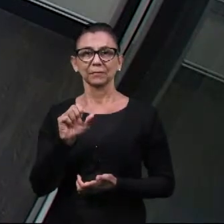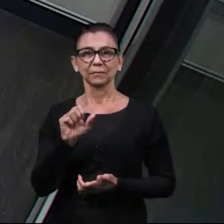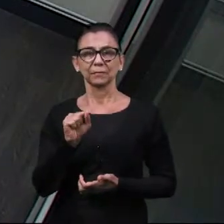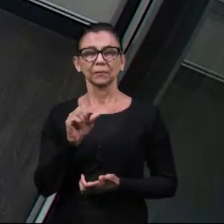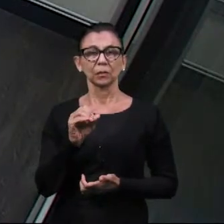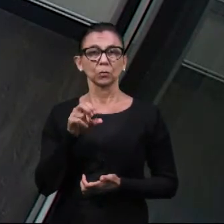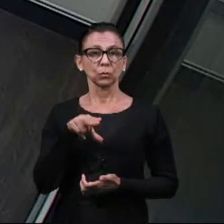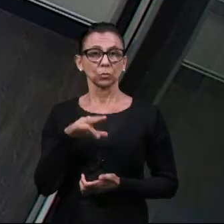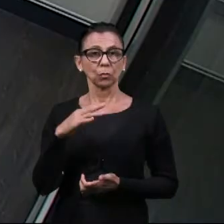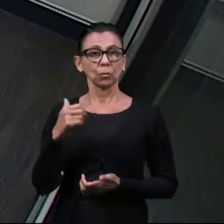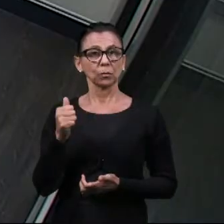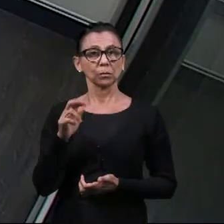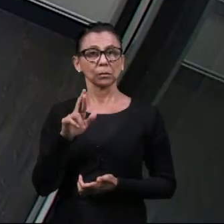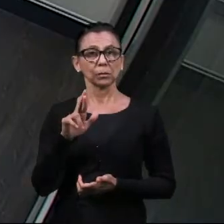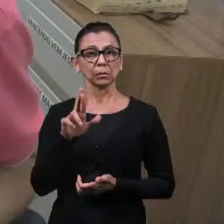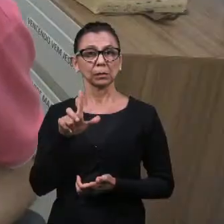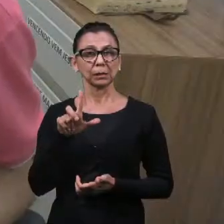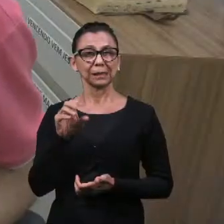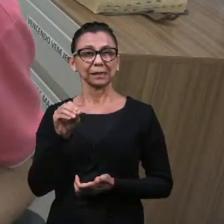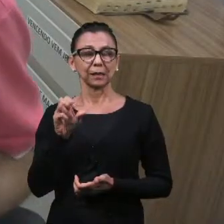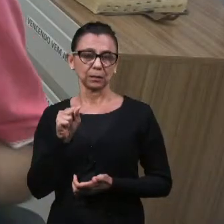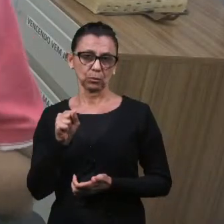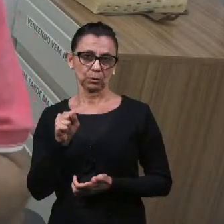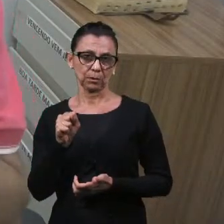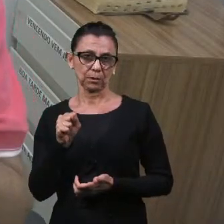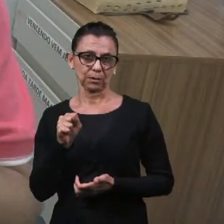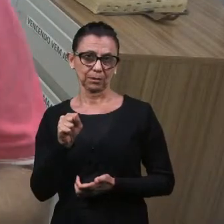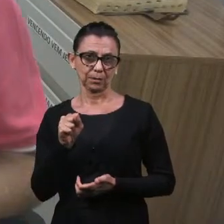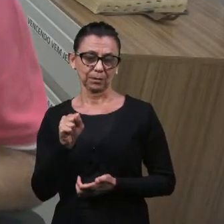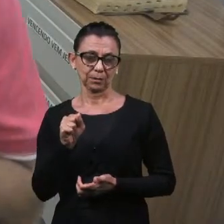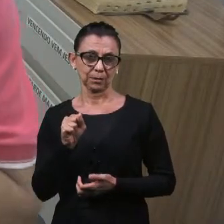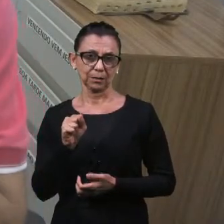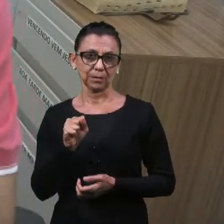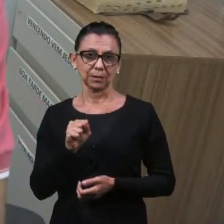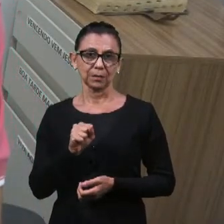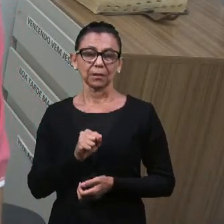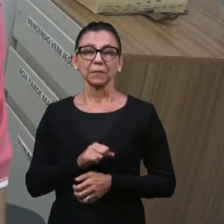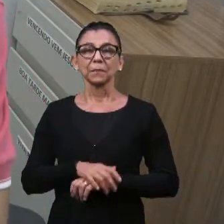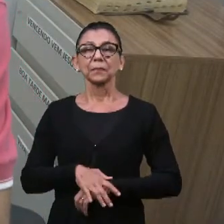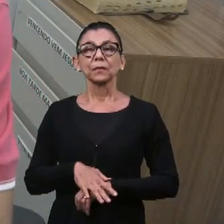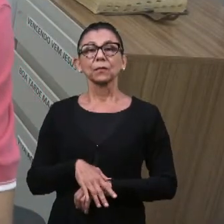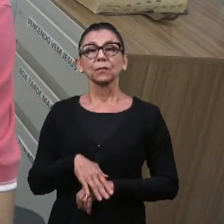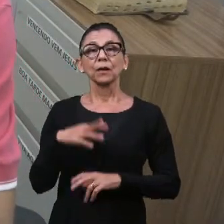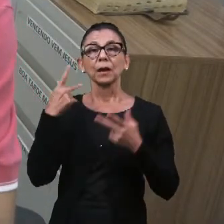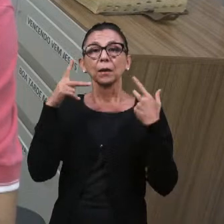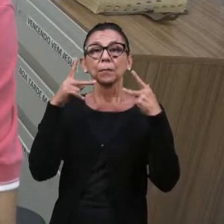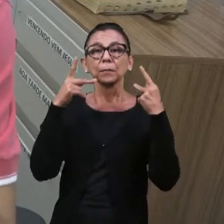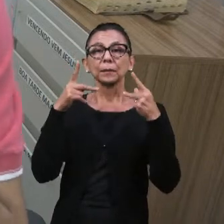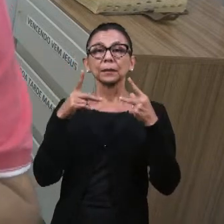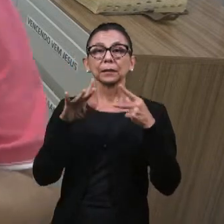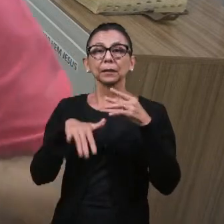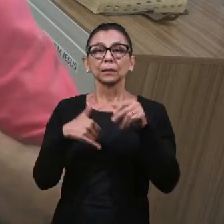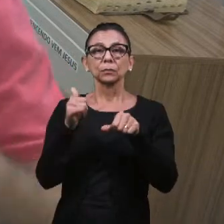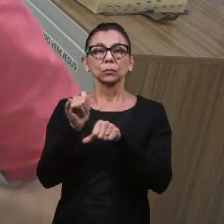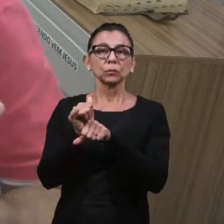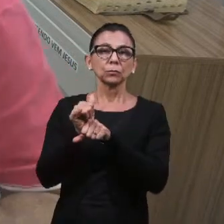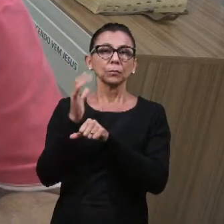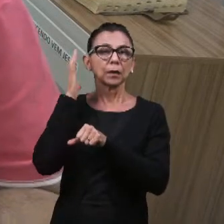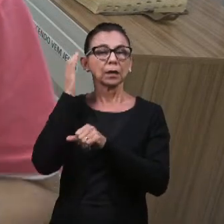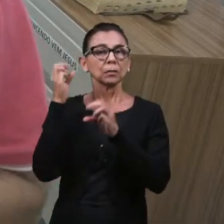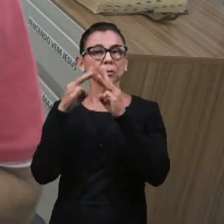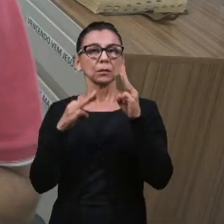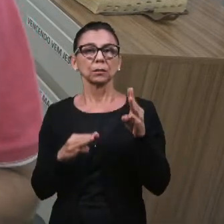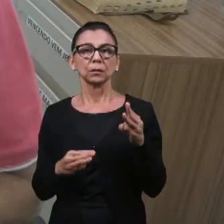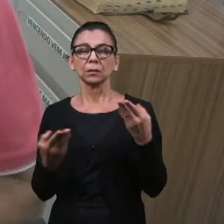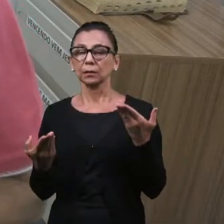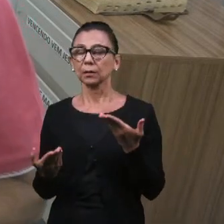estará trazendo a mensagem daqui a pouquinho, às 8 horas, horário de Brasília, pelo YouTube e pela Rádio Manaim. E eu quero renovar o